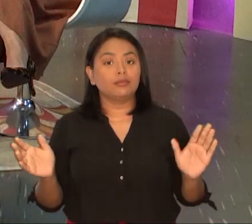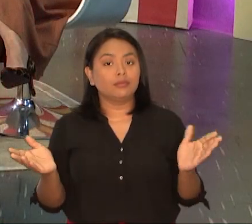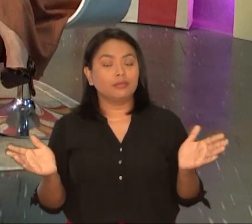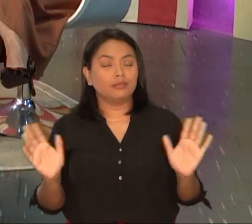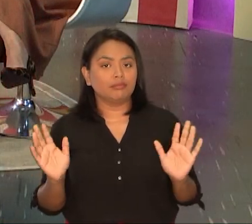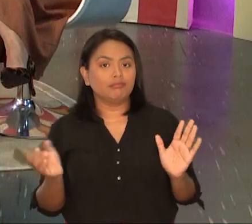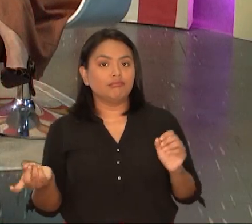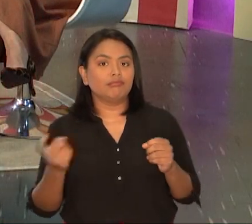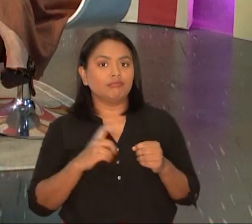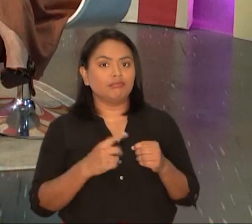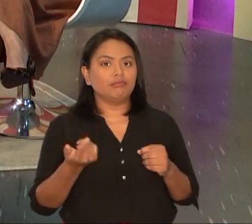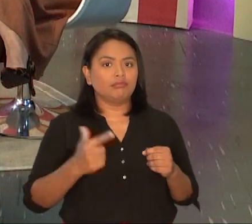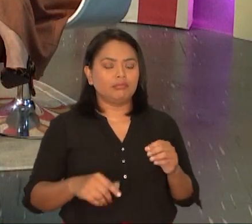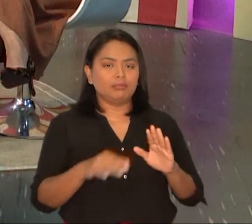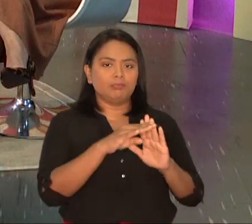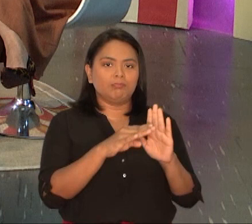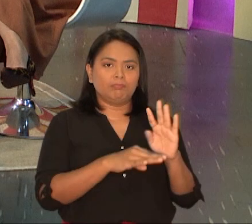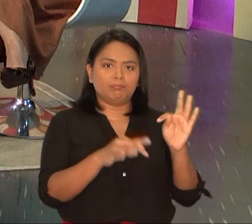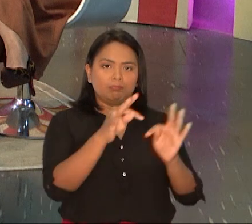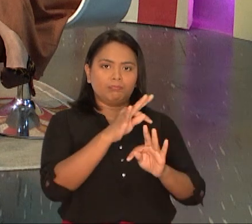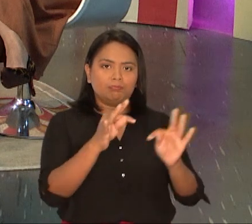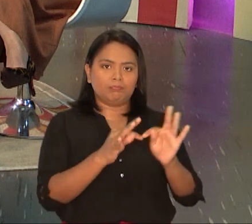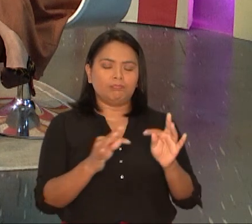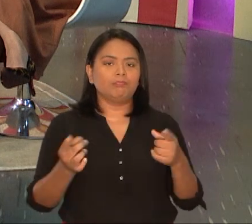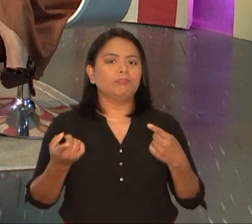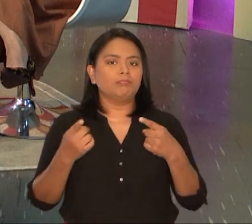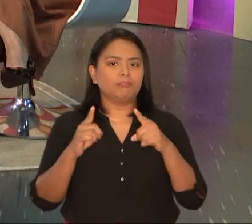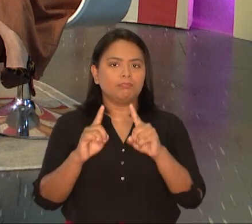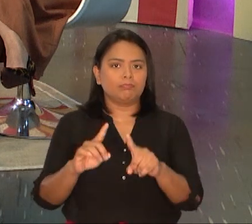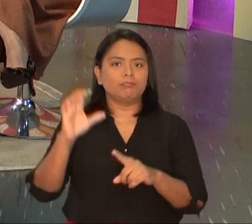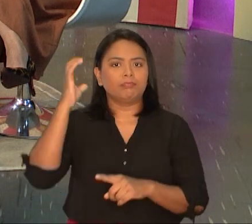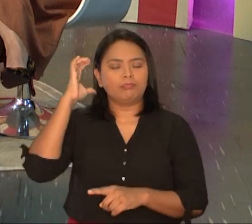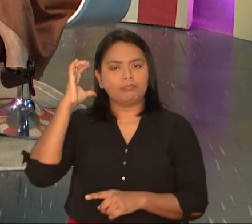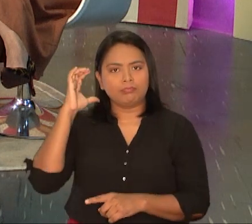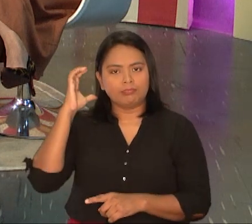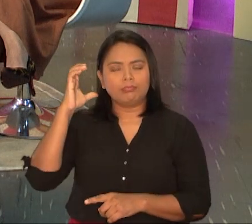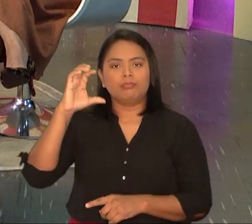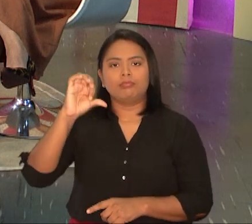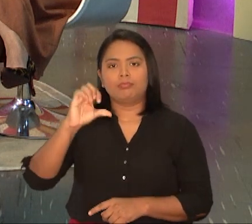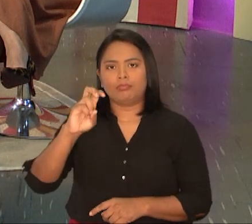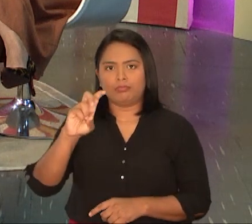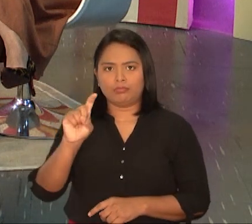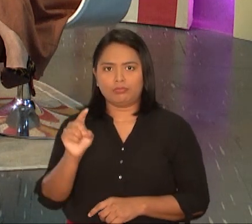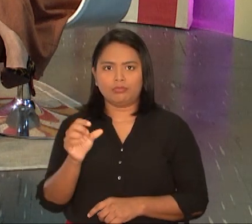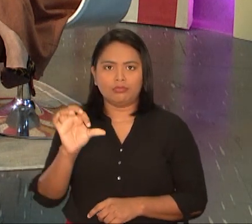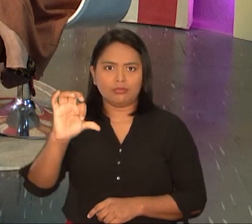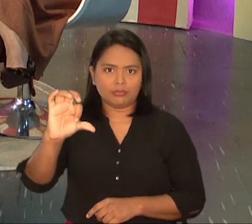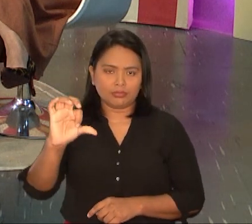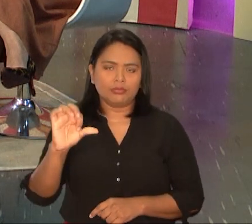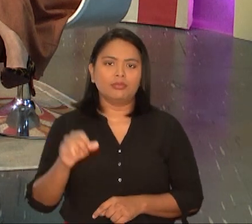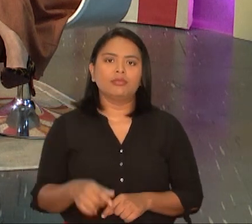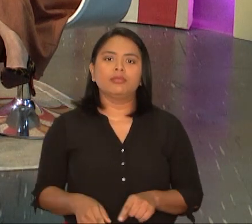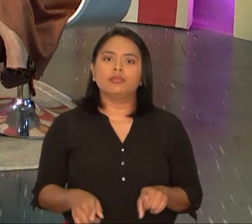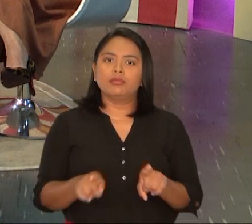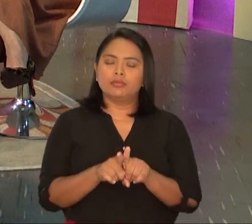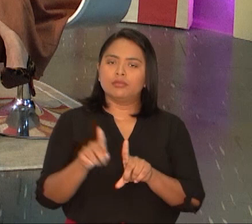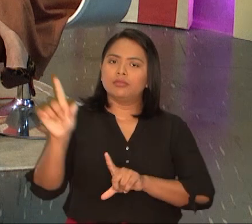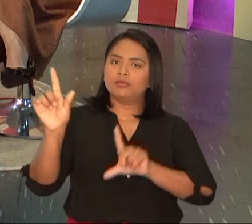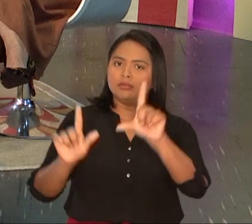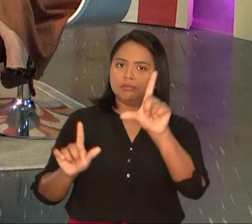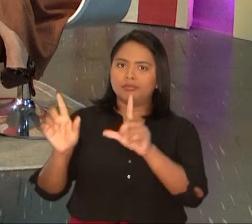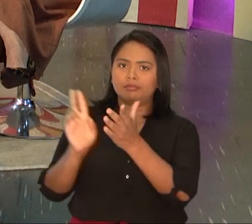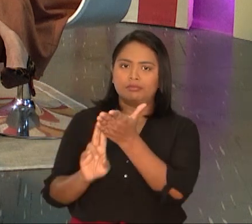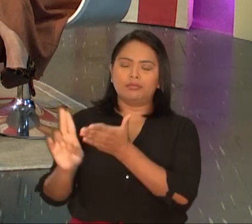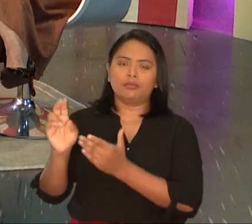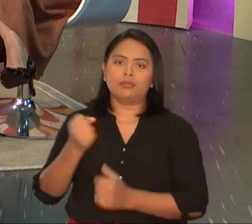Voltamos com o programa Tetas e Tretas, transmitido simultaneamente na Rádio Universitária 95,9 FM e na TV